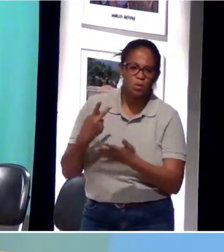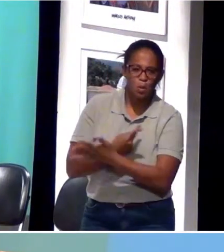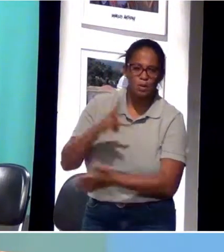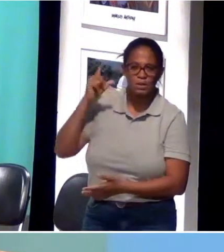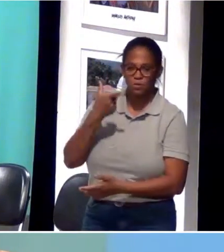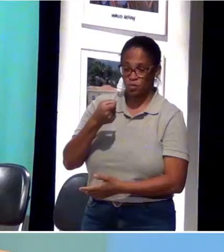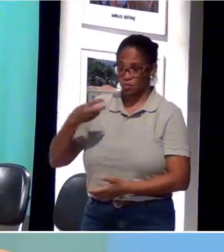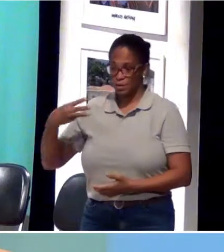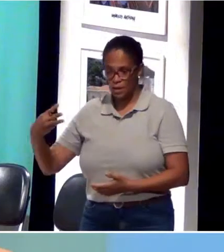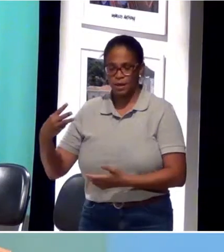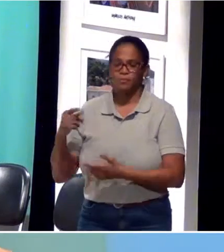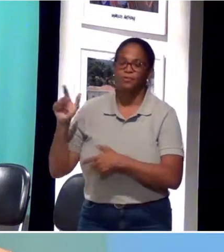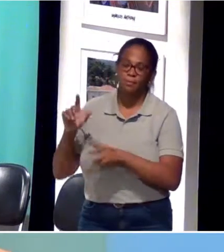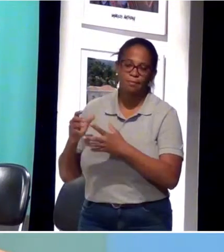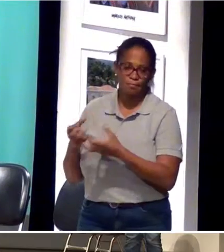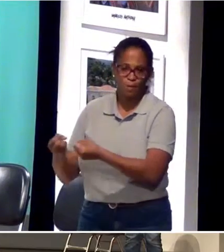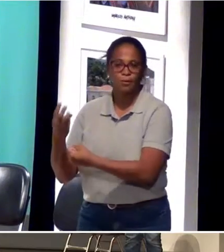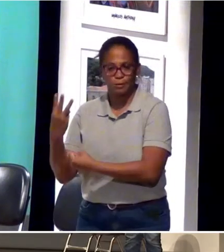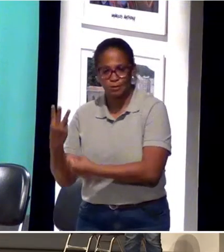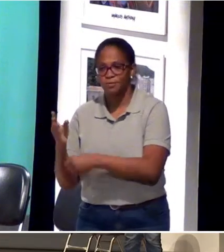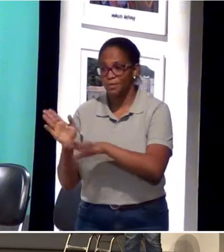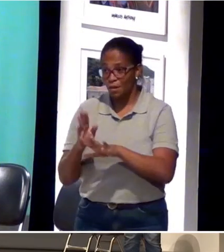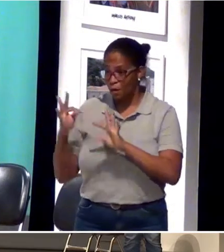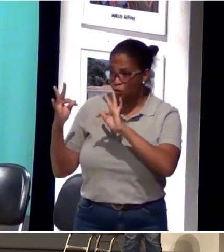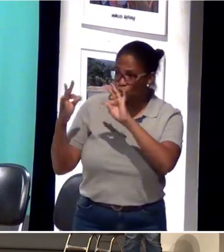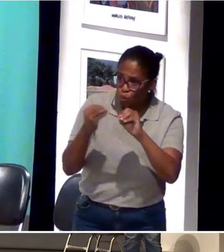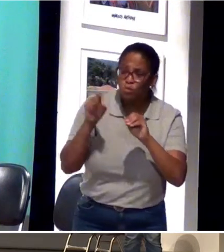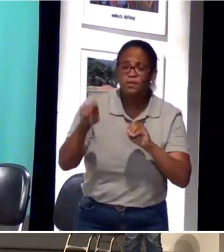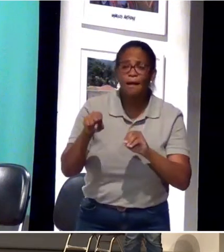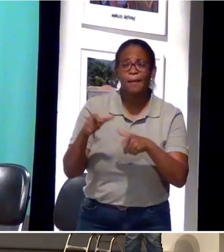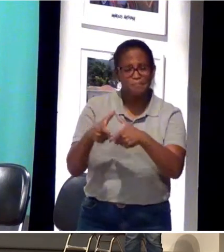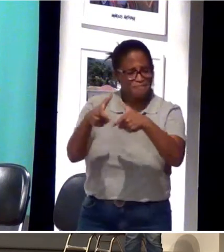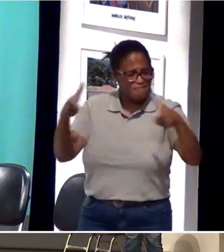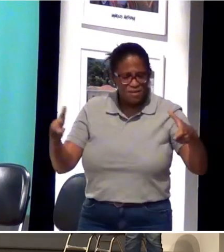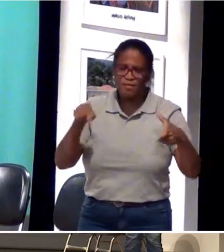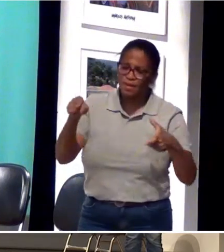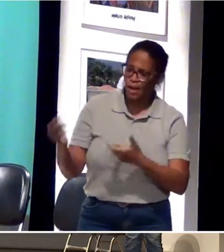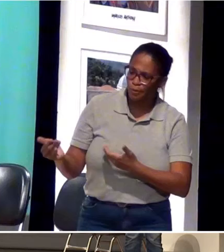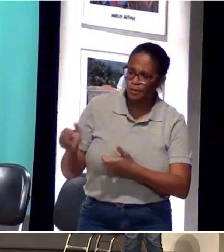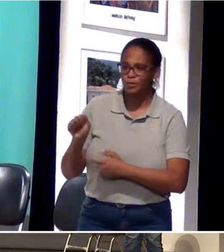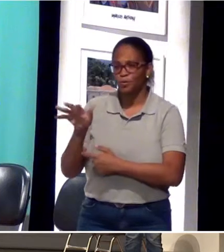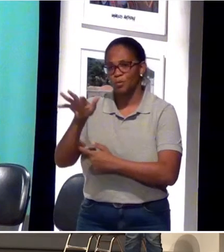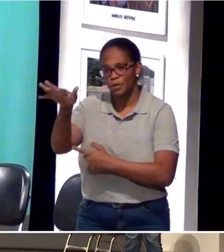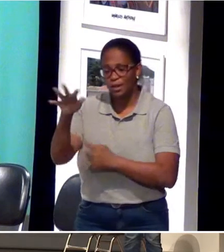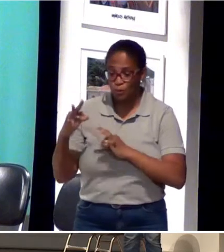né, os Black Blocs. Fora isso, todos são adolescentes de comunidades,